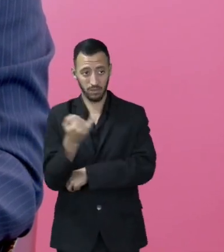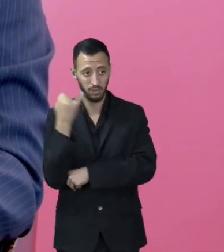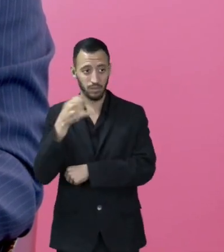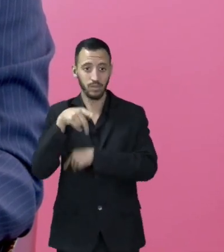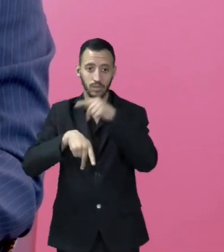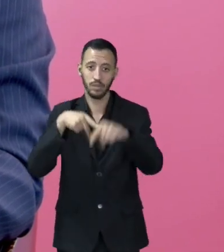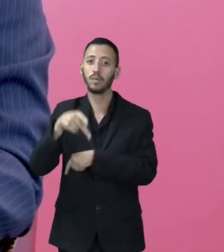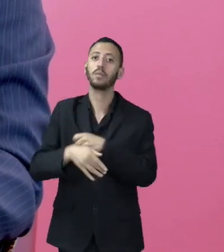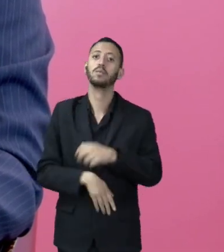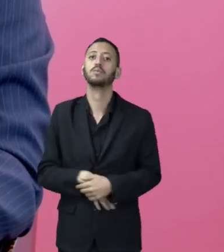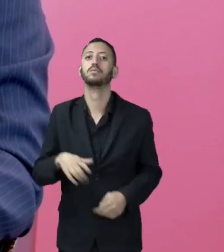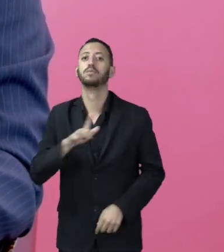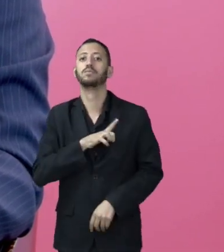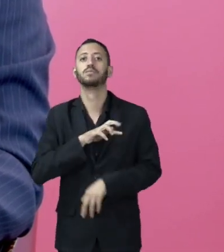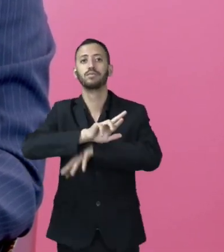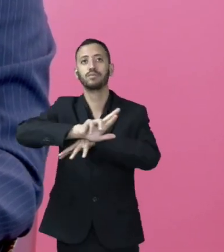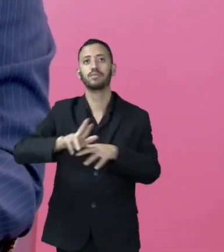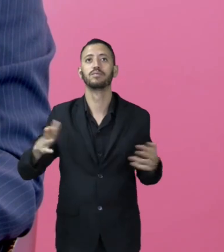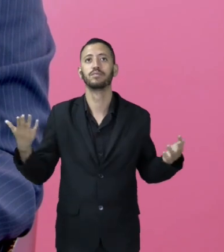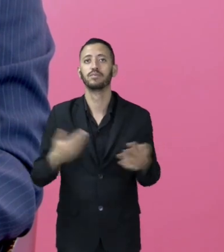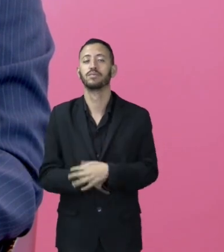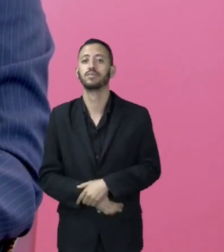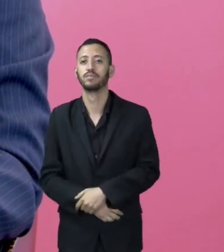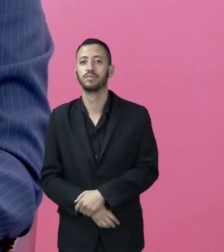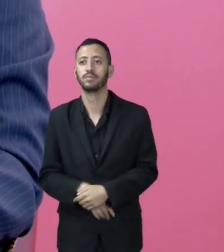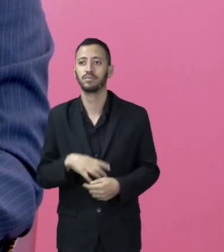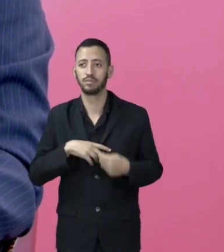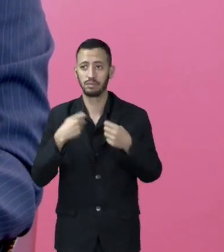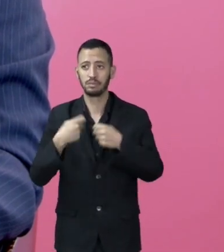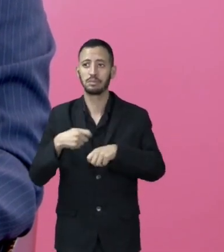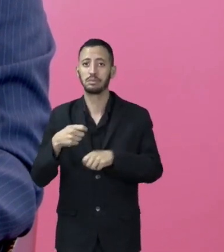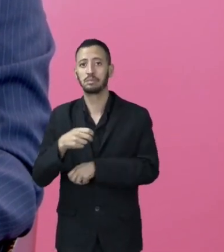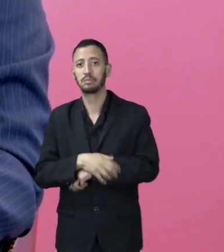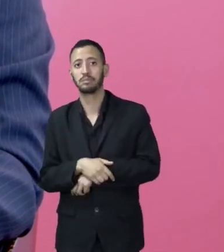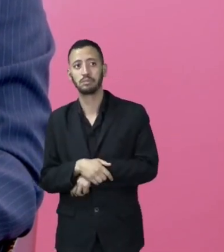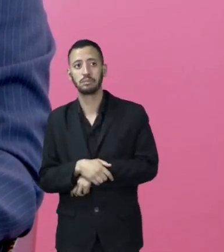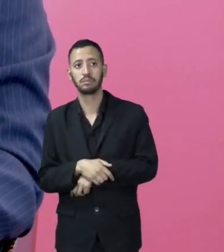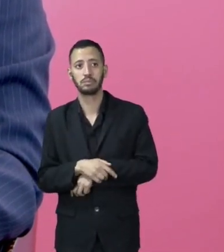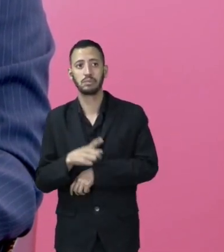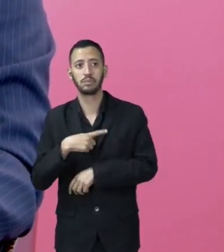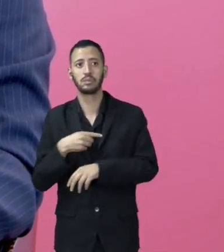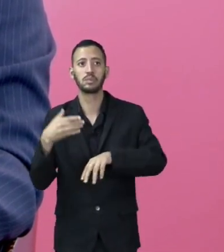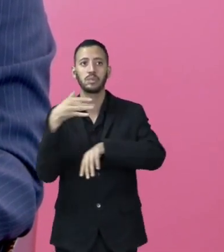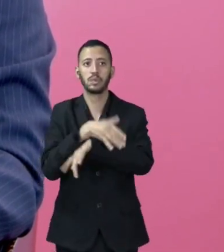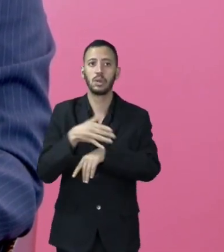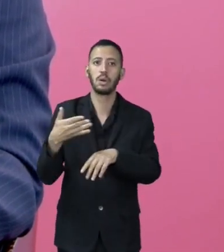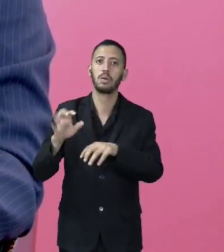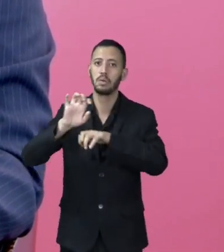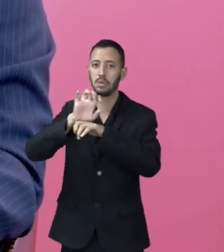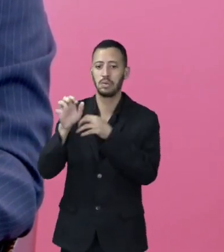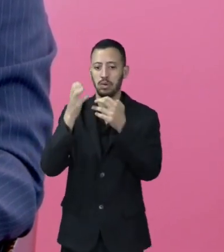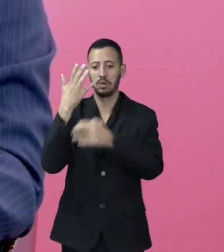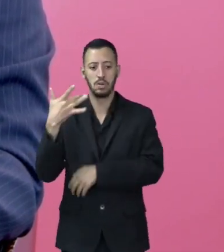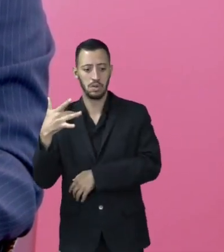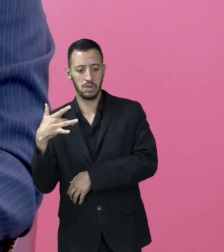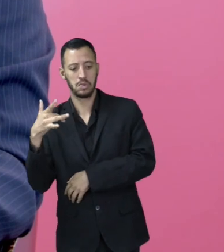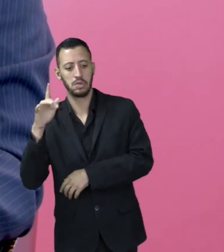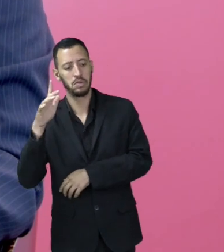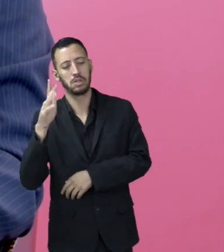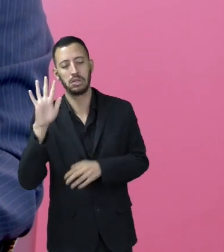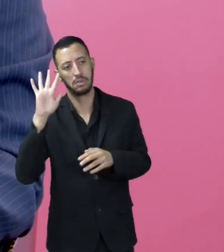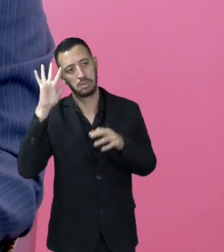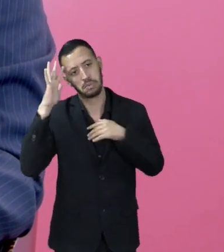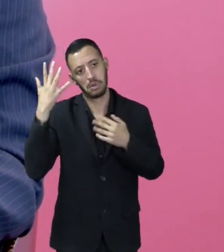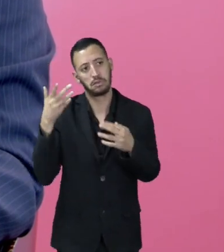essa população, que muitas vezes tem que se submeter a exposições, né, de saúde, né, que a